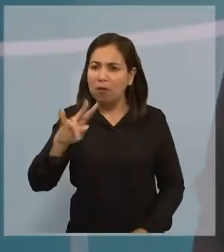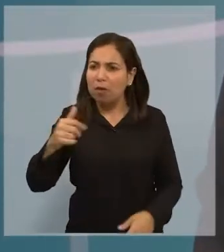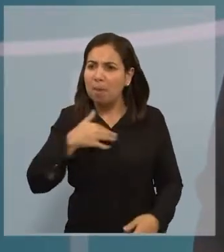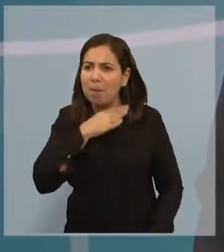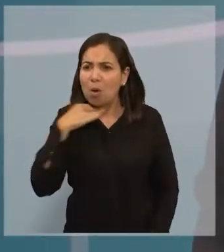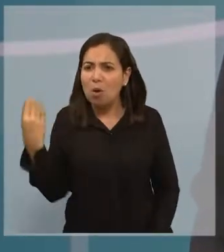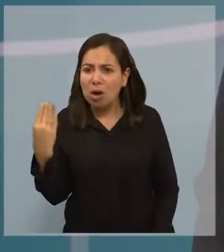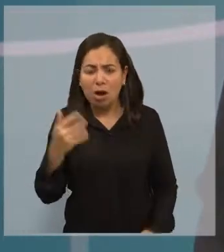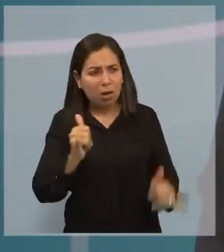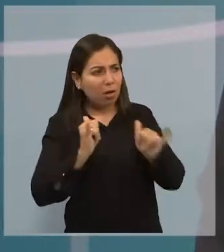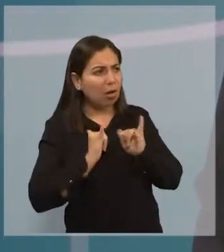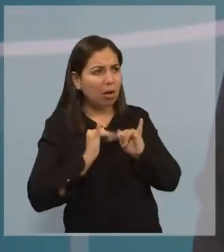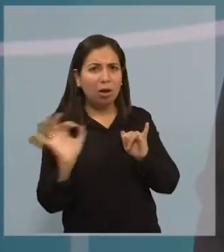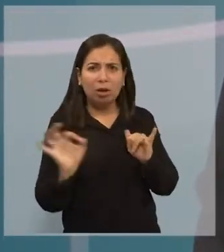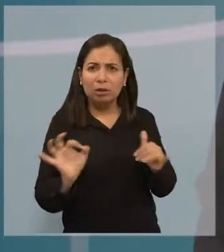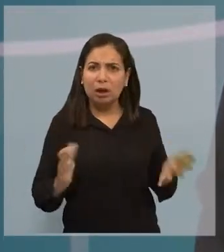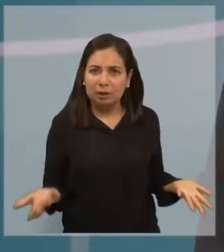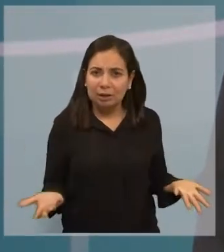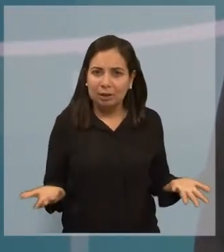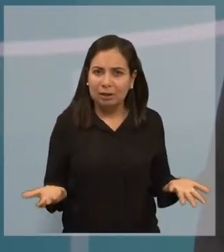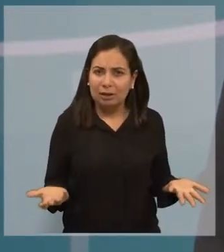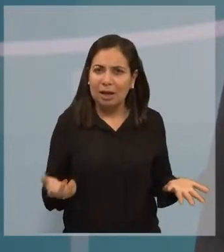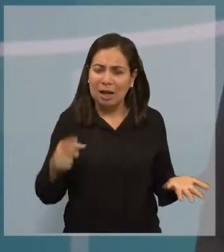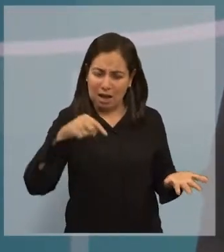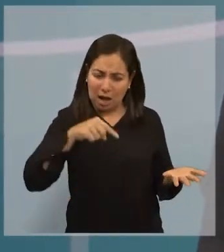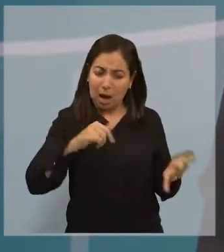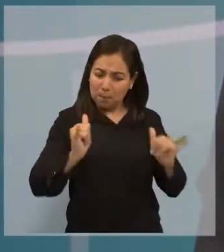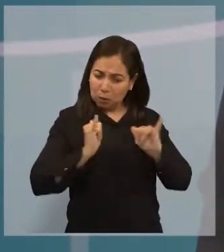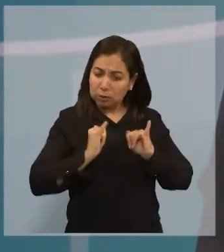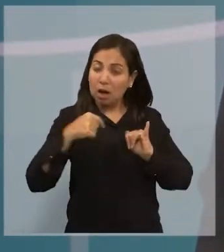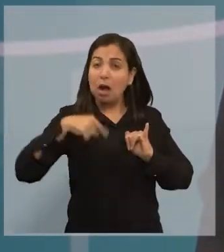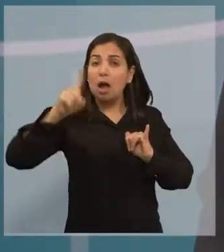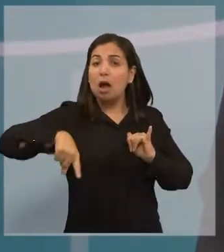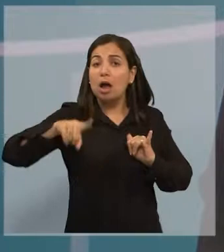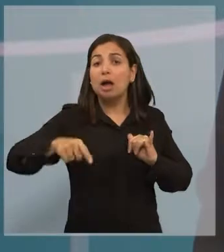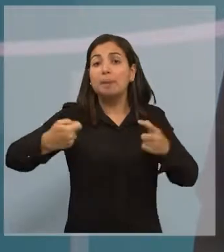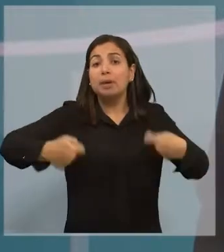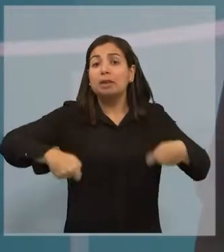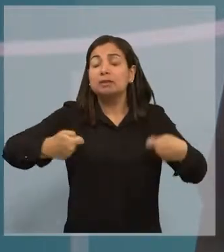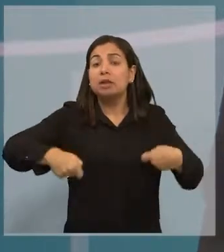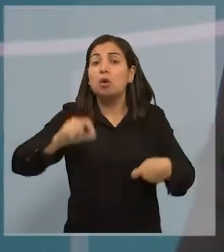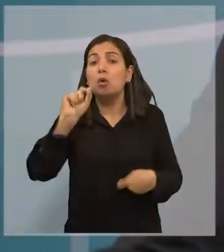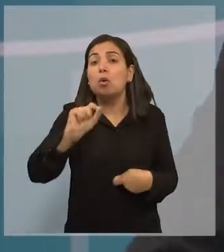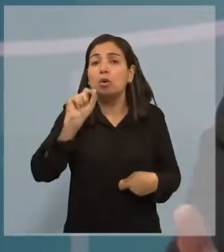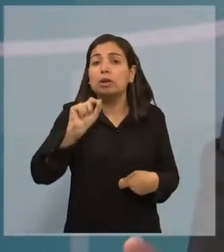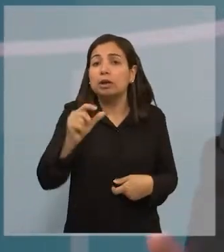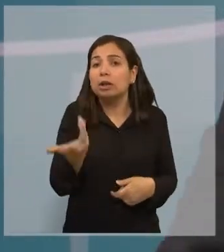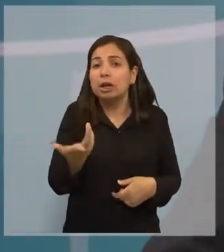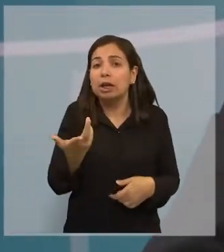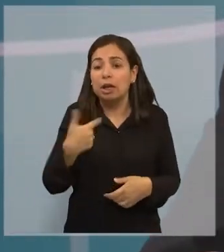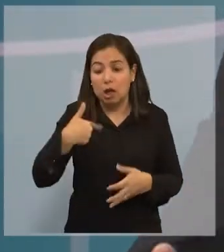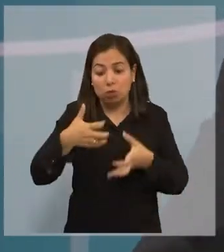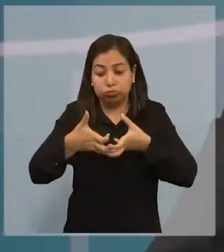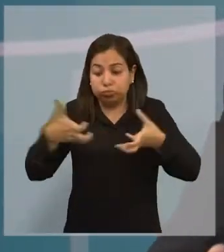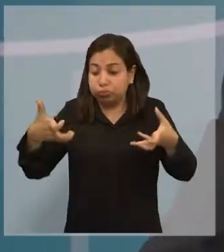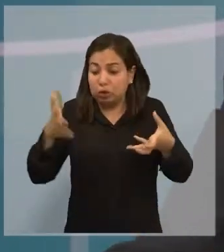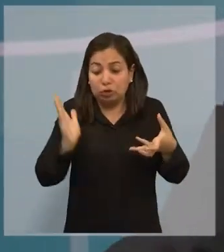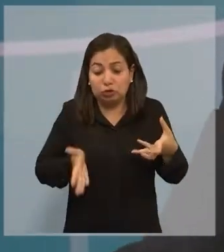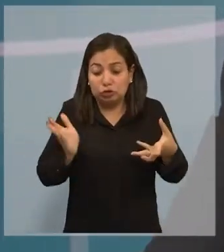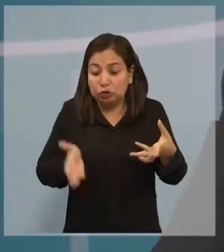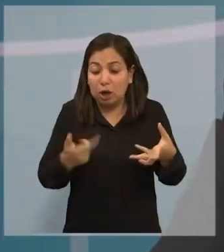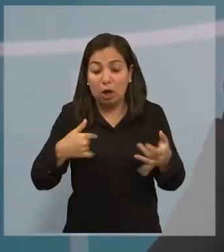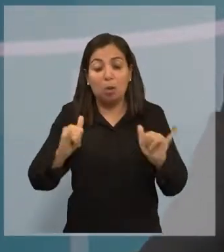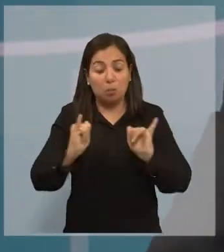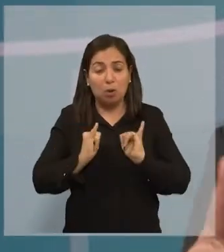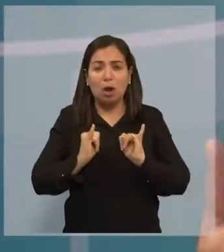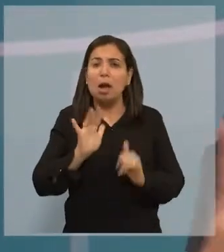aposentar. Eu não encaro a aposentadoria como um prêmio. A aposentadoria é uma necessidade, uma contingência. Eu estou sem poder trabalhar, envelheci, estou doente,